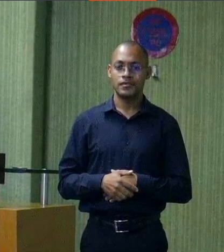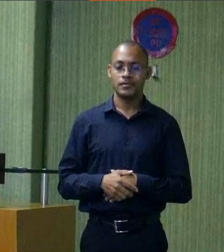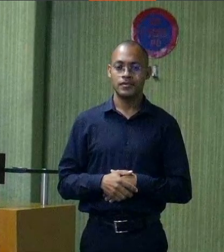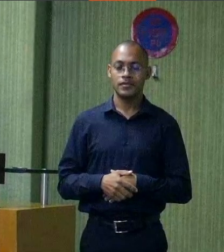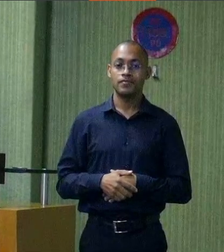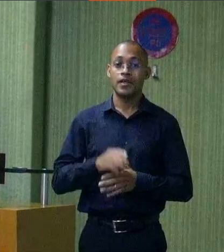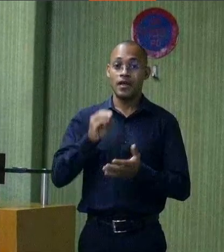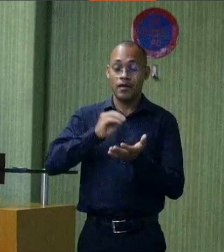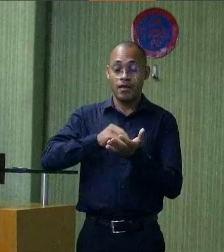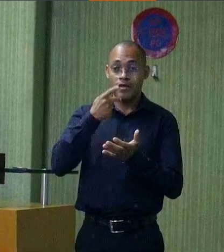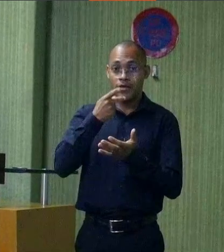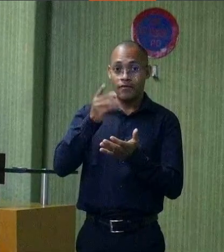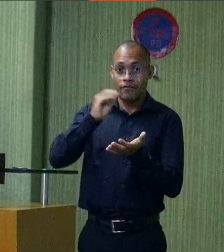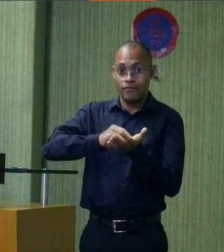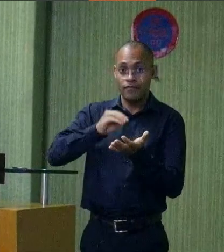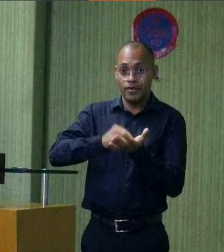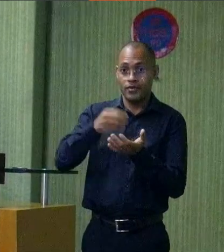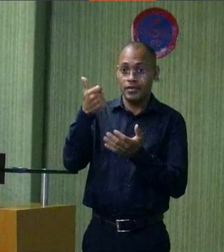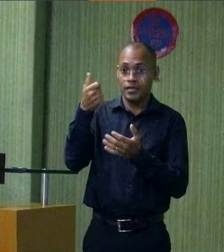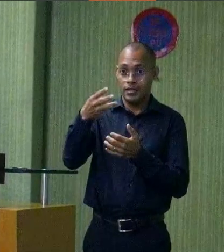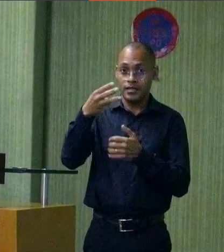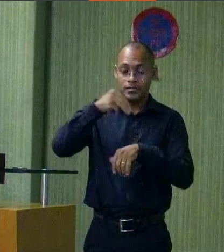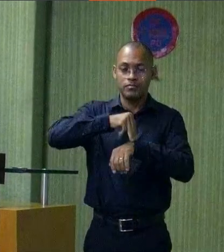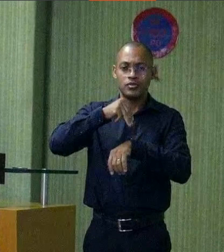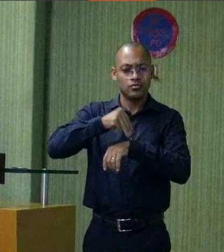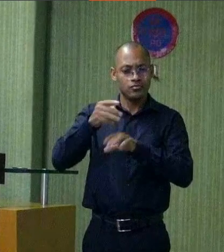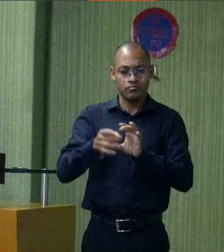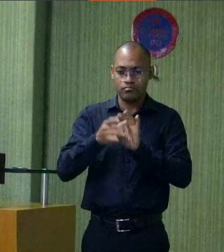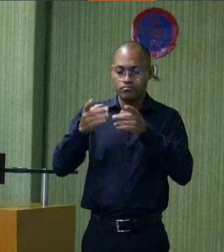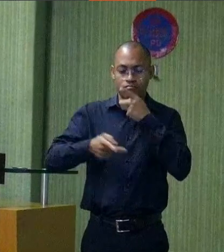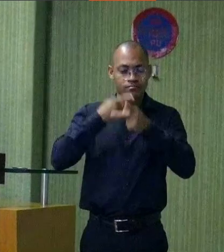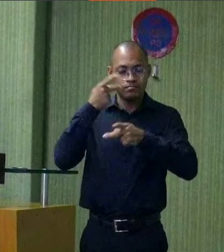13 minutos 13